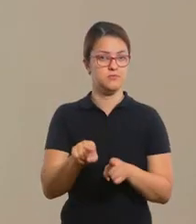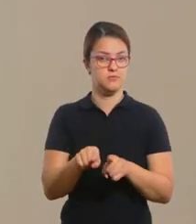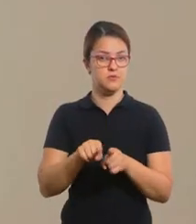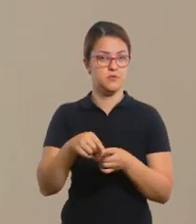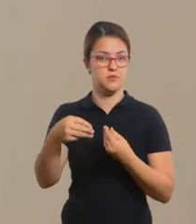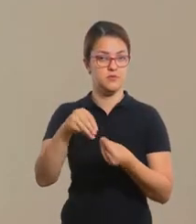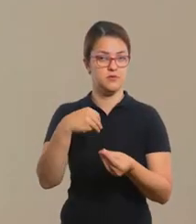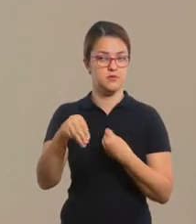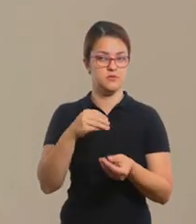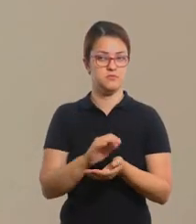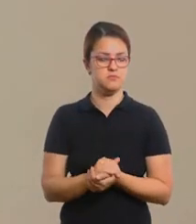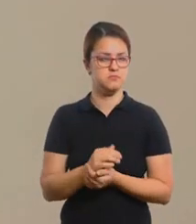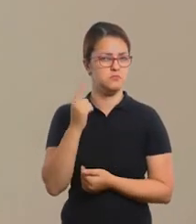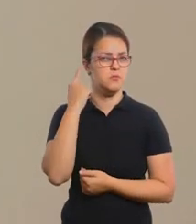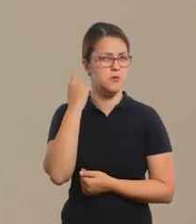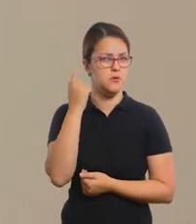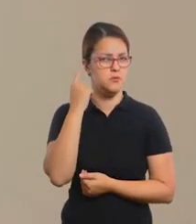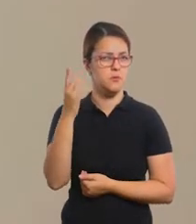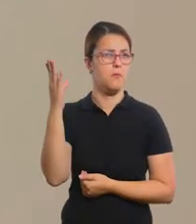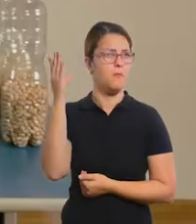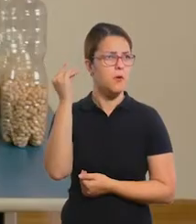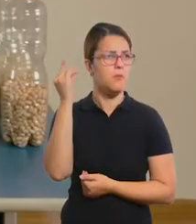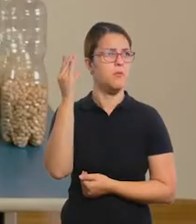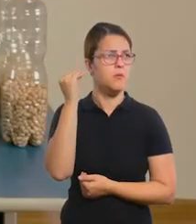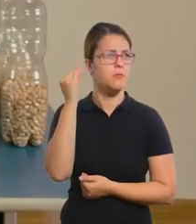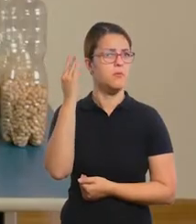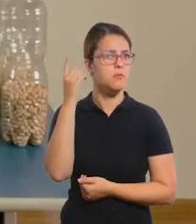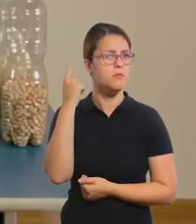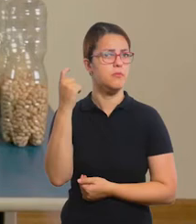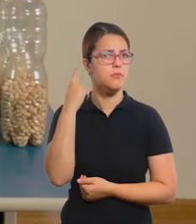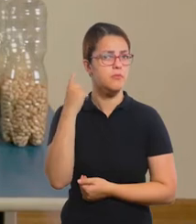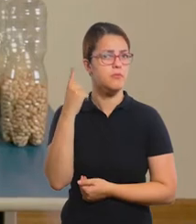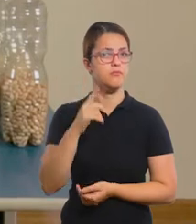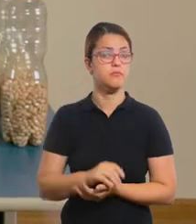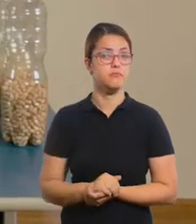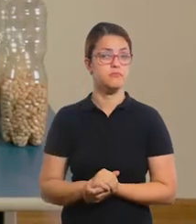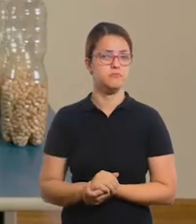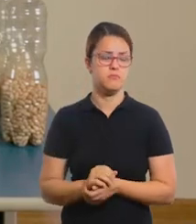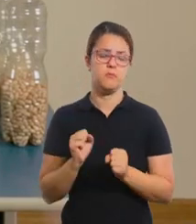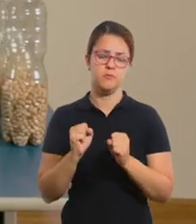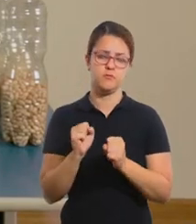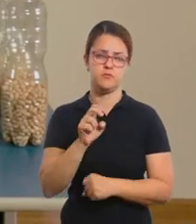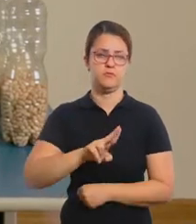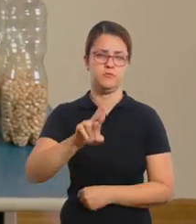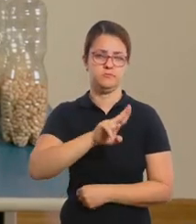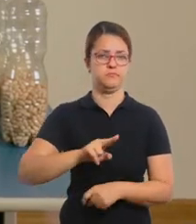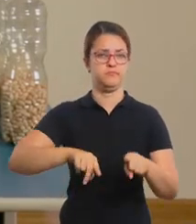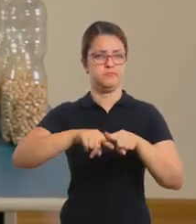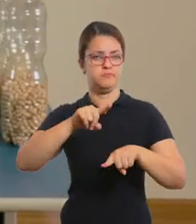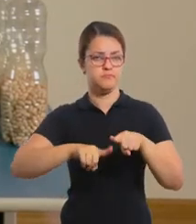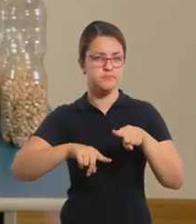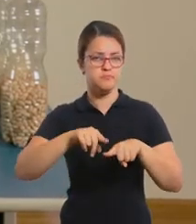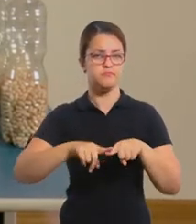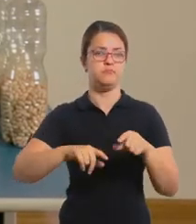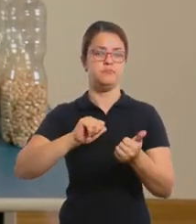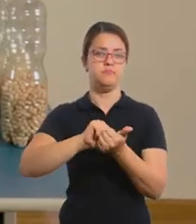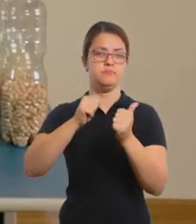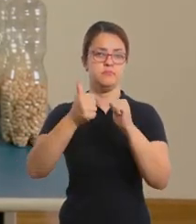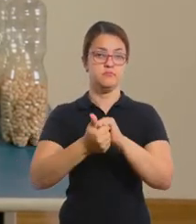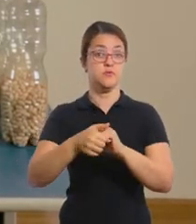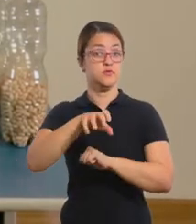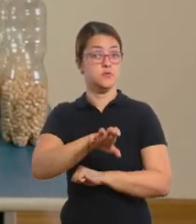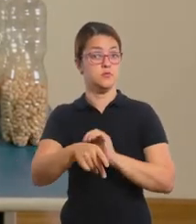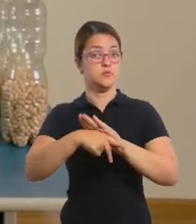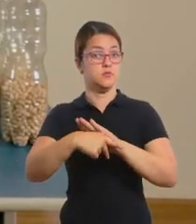de plástico. O barulho fica um pouquinho mais alto. Então, façam em casa, testem outros materiais se vocês quiserem, adaptem do jeito